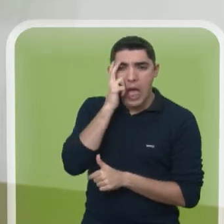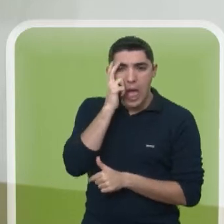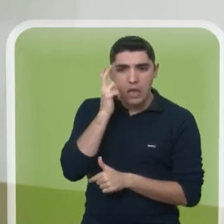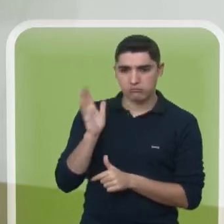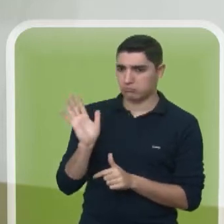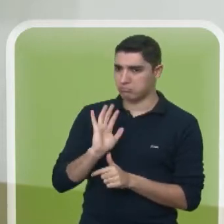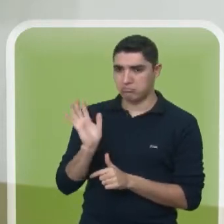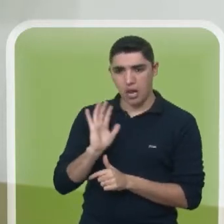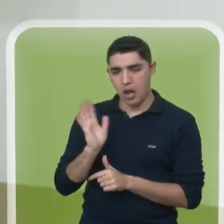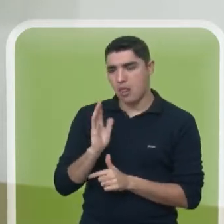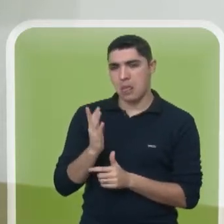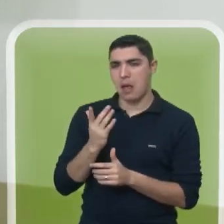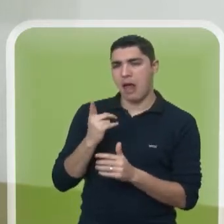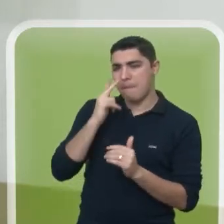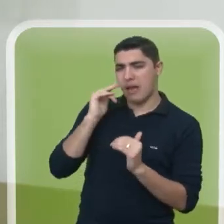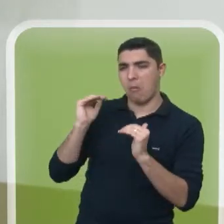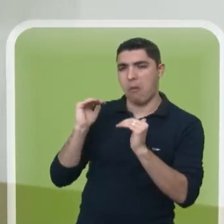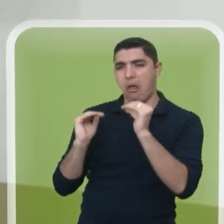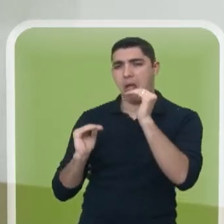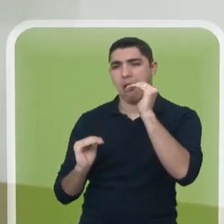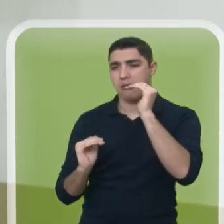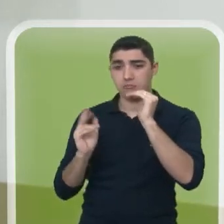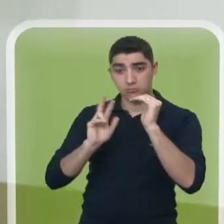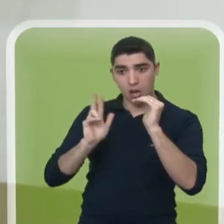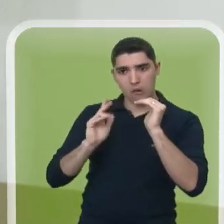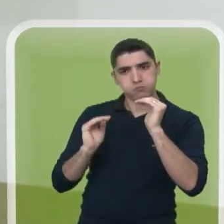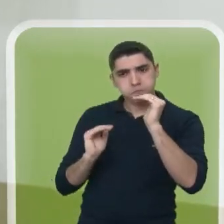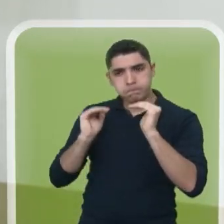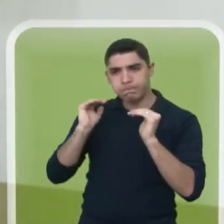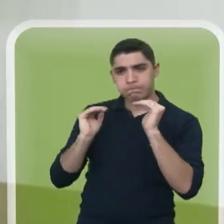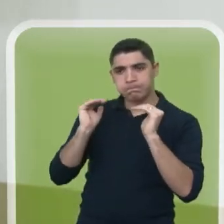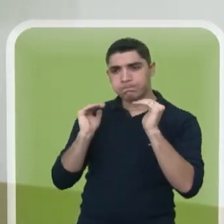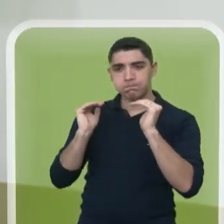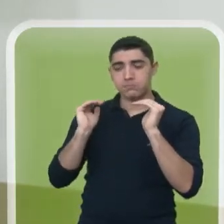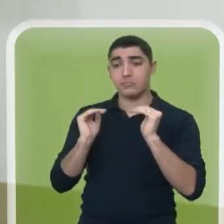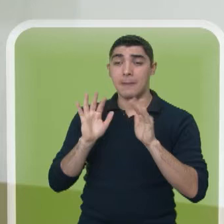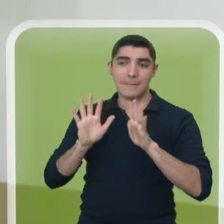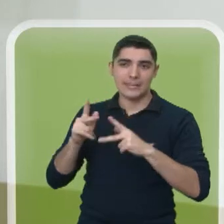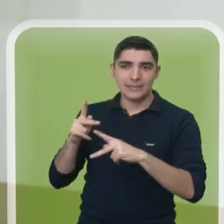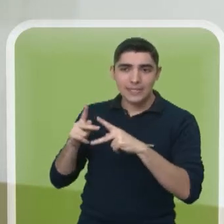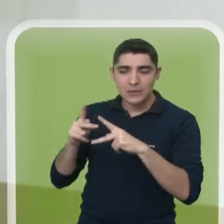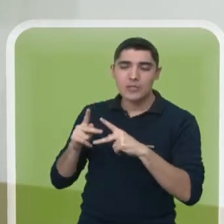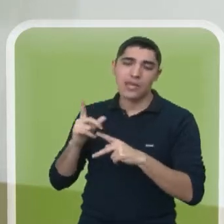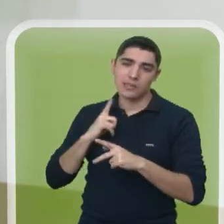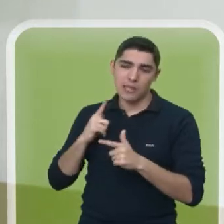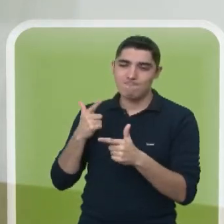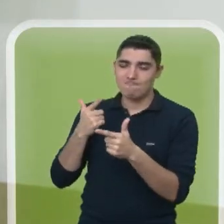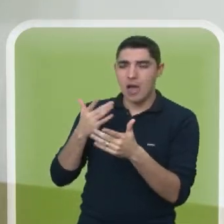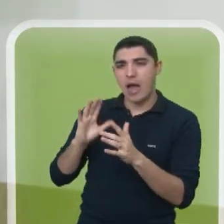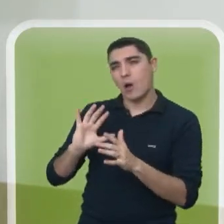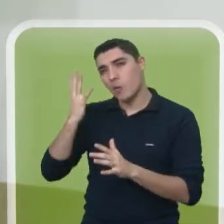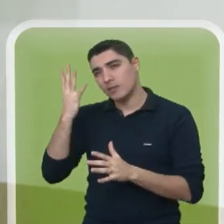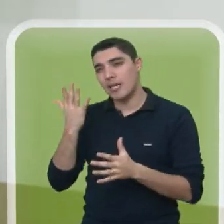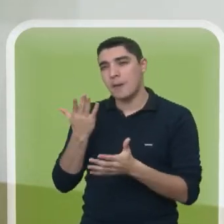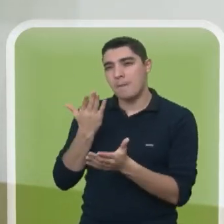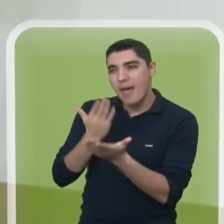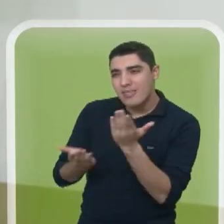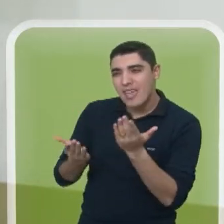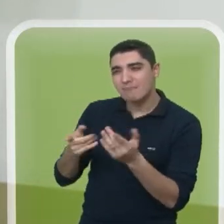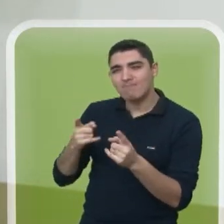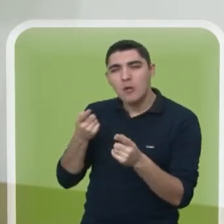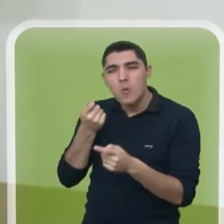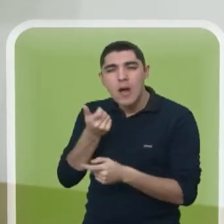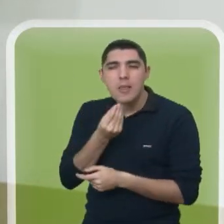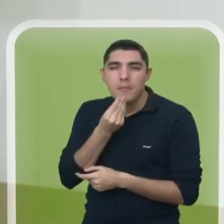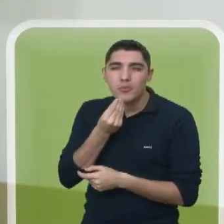de muito, impôs o seu jogo, criou alguma dificuldade, tanto aqui quanto em Franca, para a equipe do